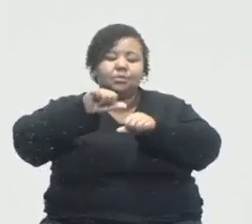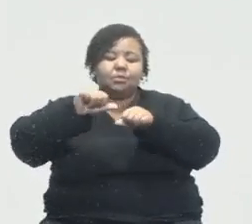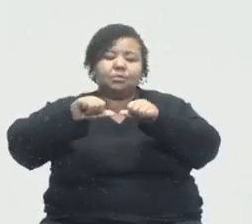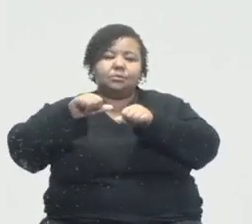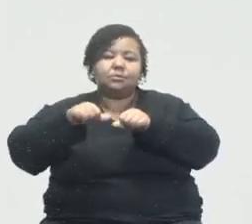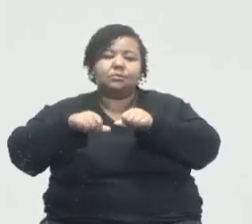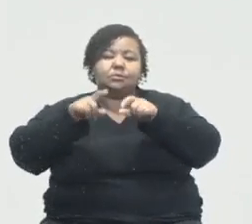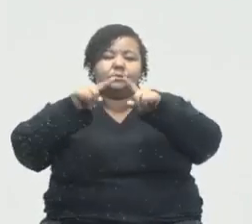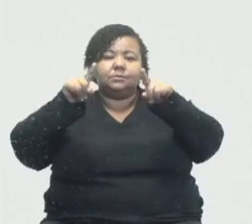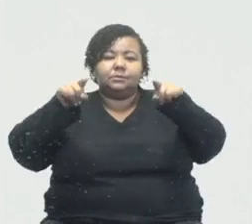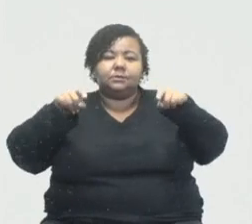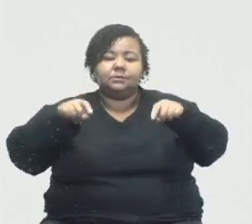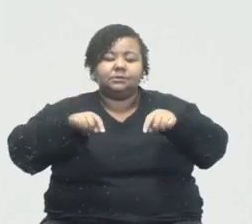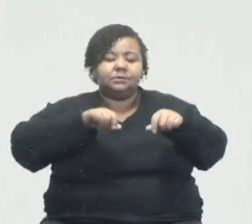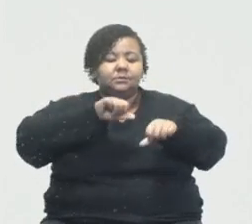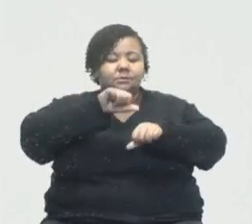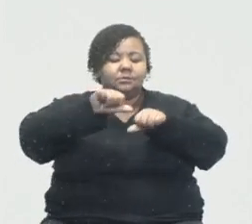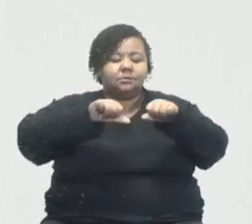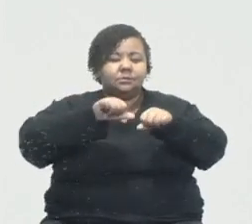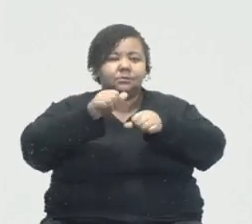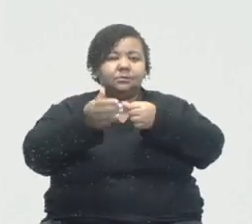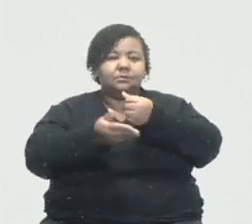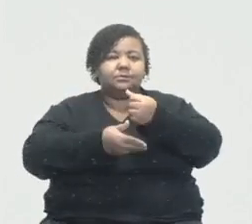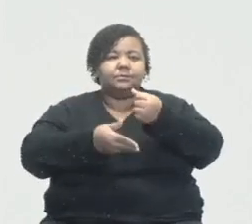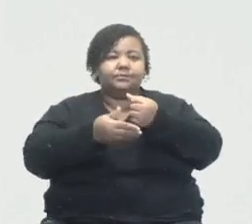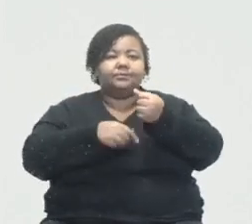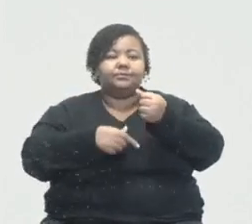mudança de base, nós temos 4